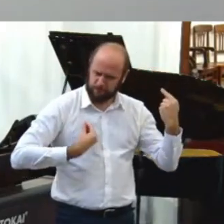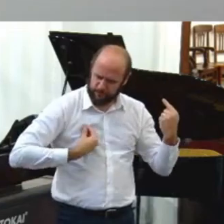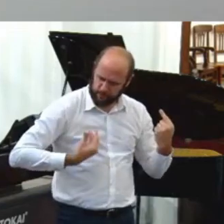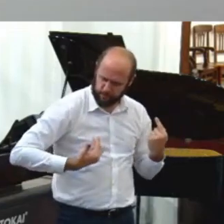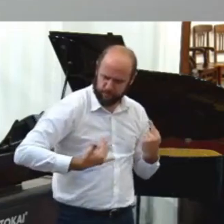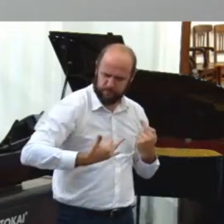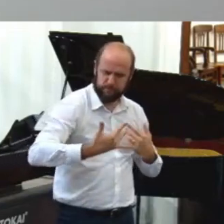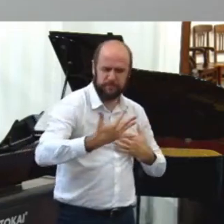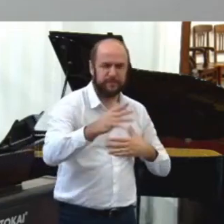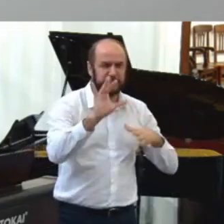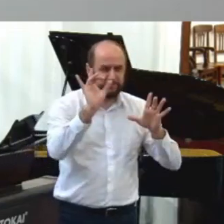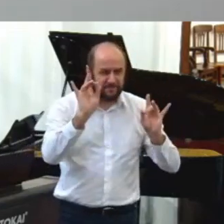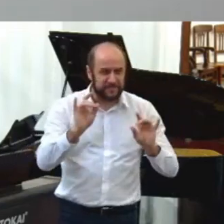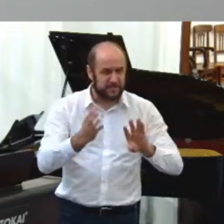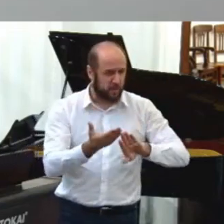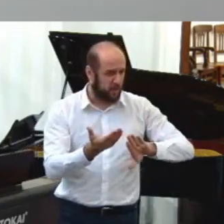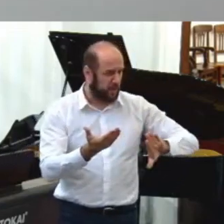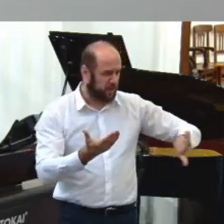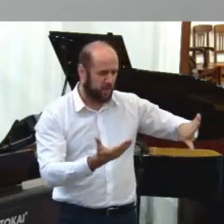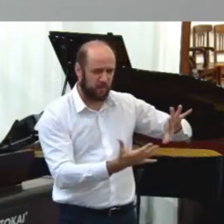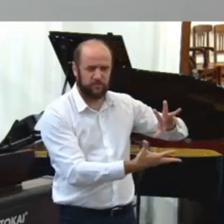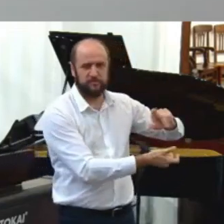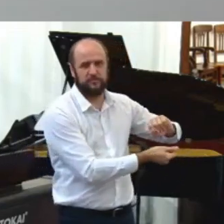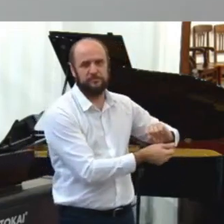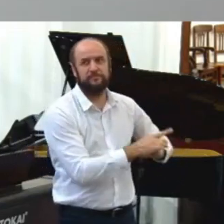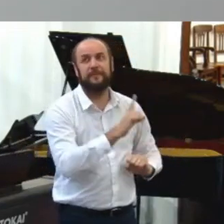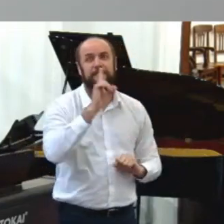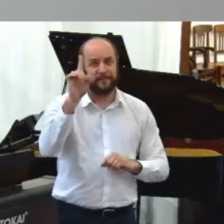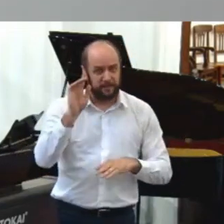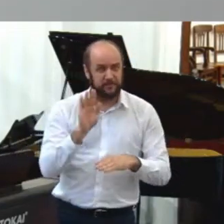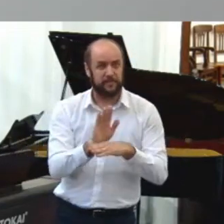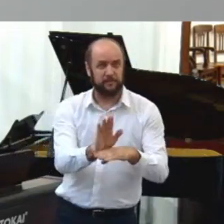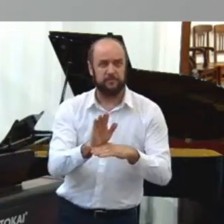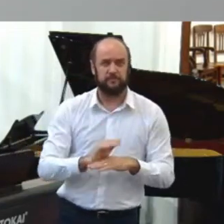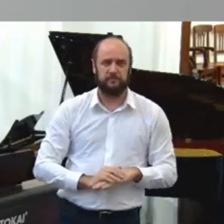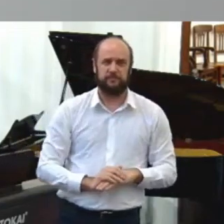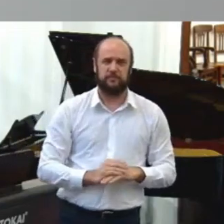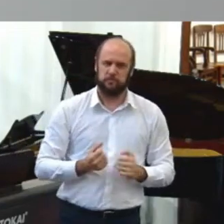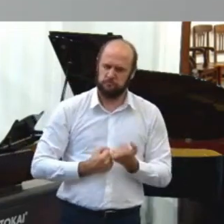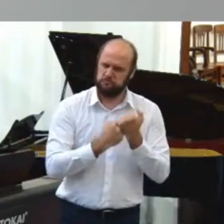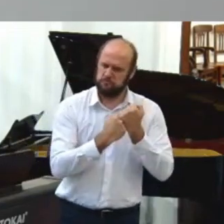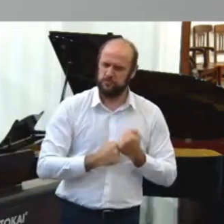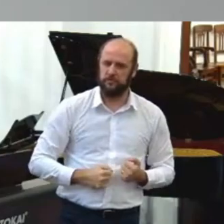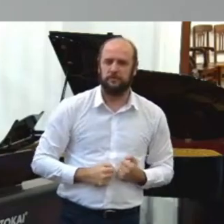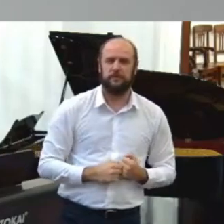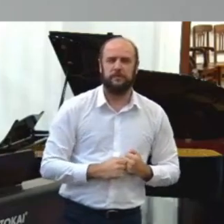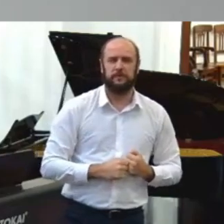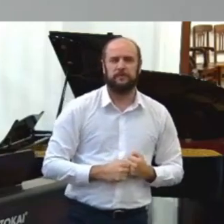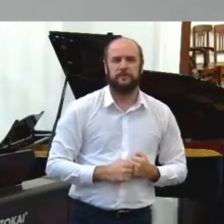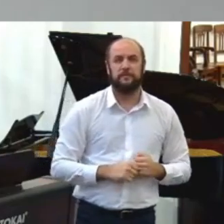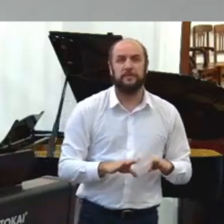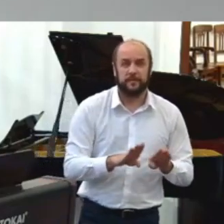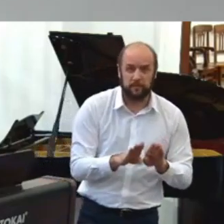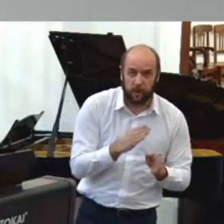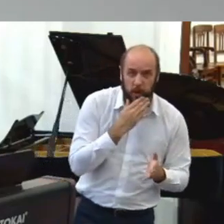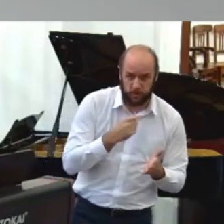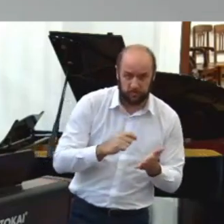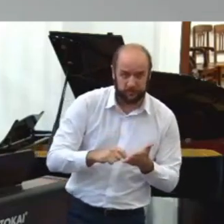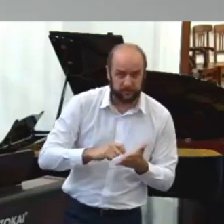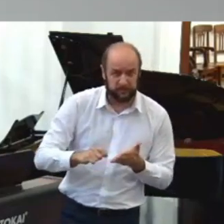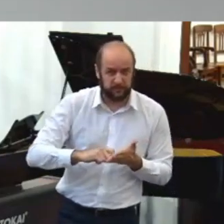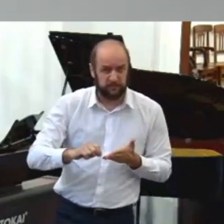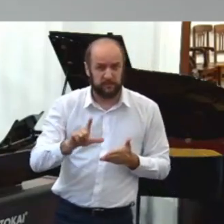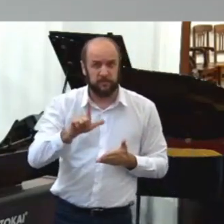caminhada separada do mundo. Isso é a providência, que inclui preservação. Por isso, Luiz Berkoff também, na sua